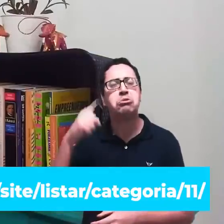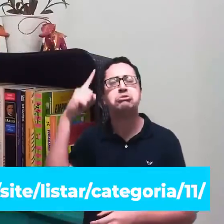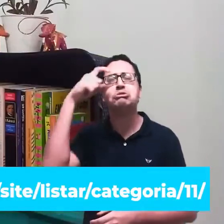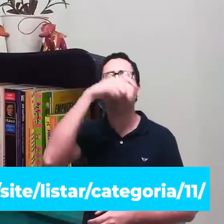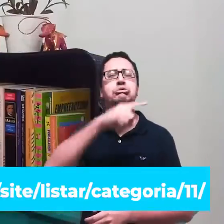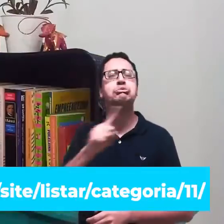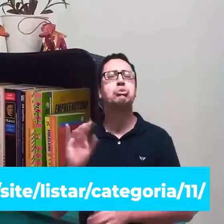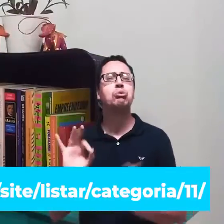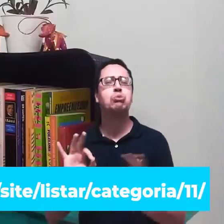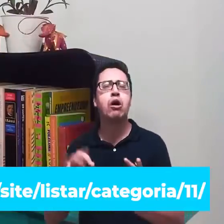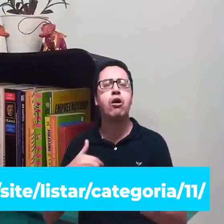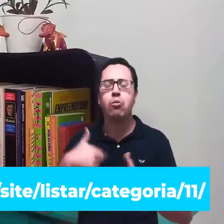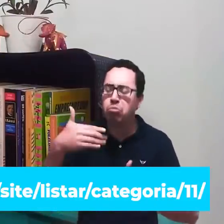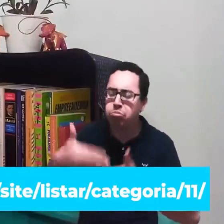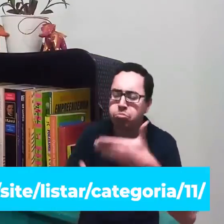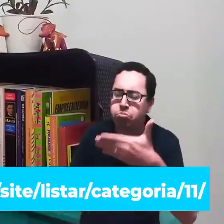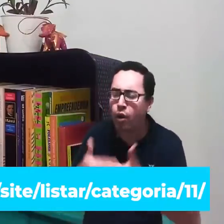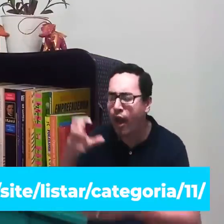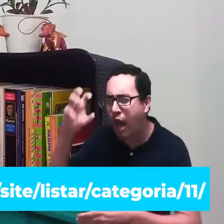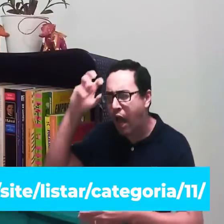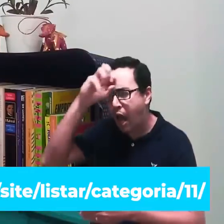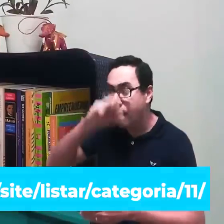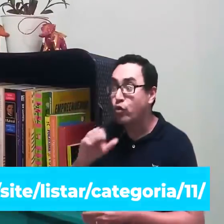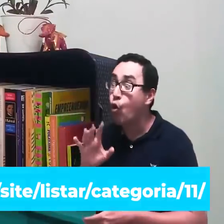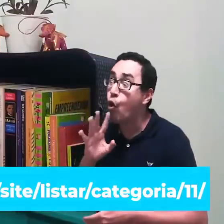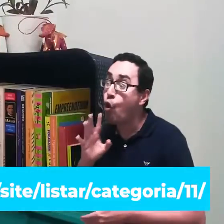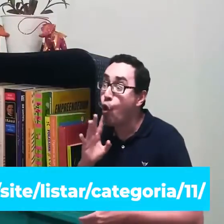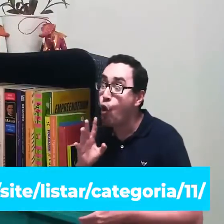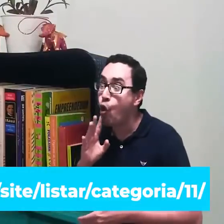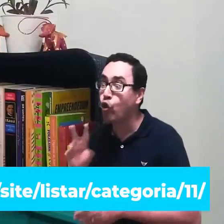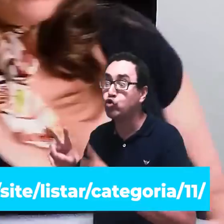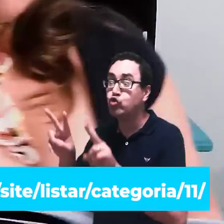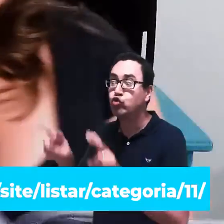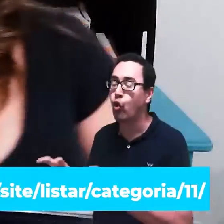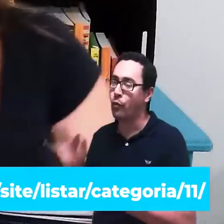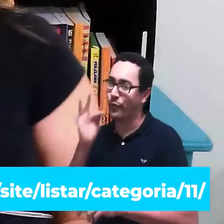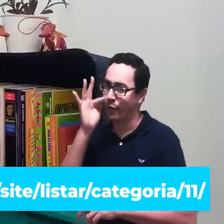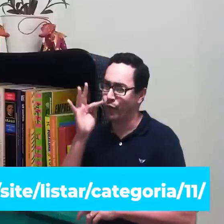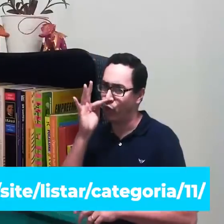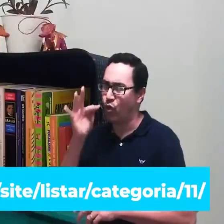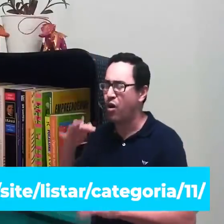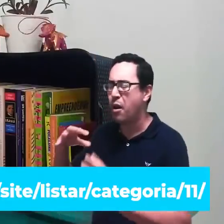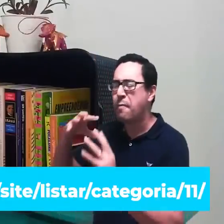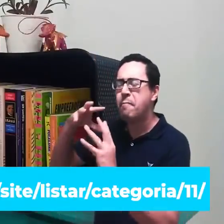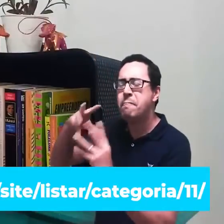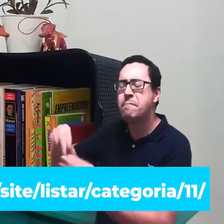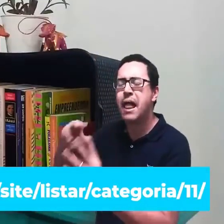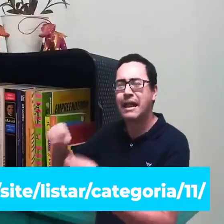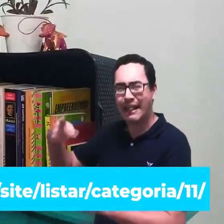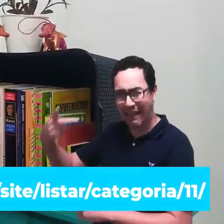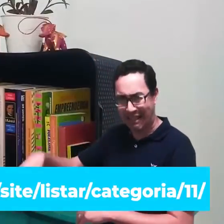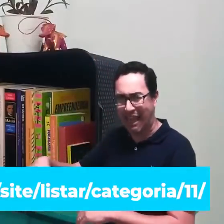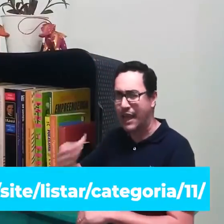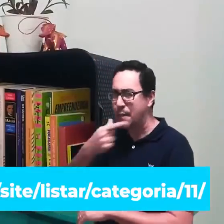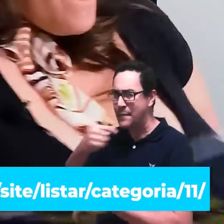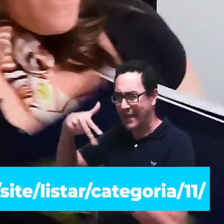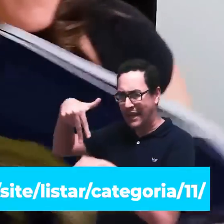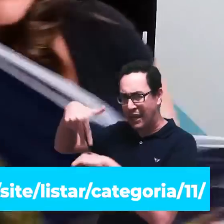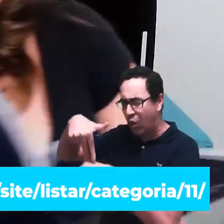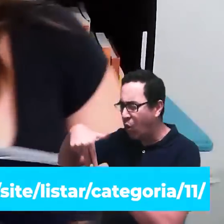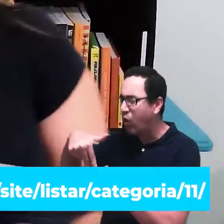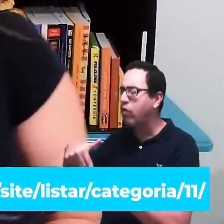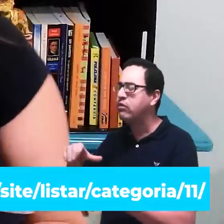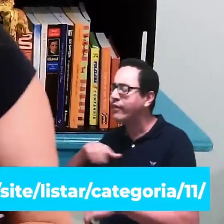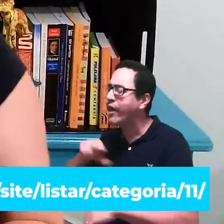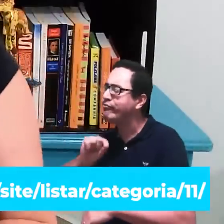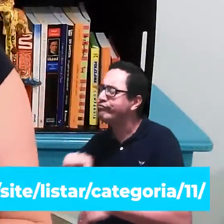logo aprendi a conhecer melhor essa flor. Sempre houve no planeta do Pequeno Príncipe flores muito simples, com